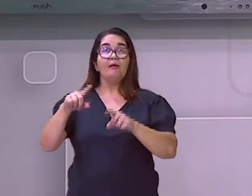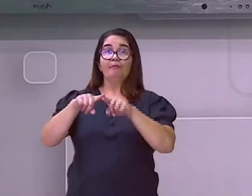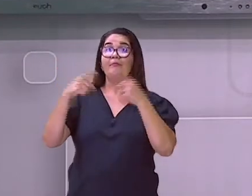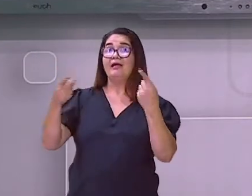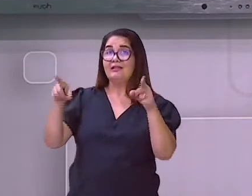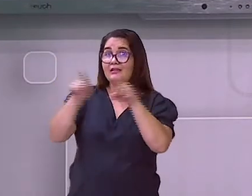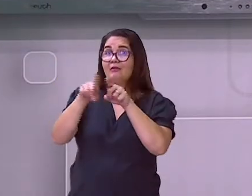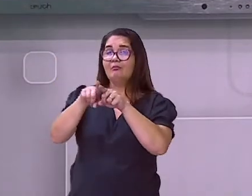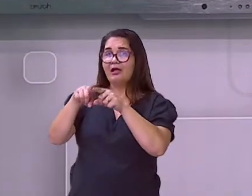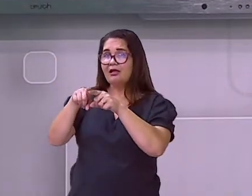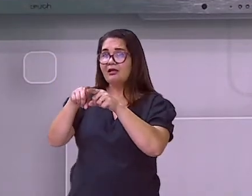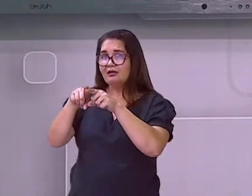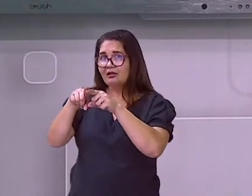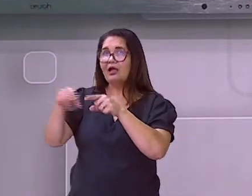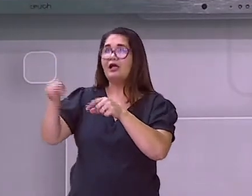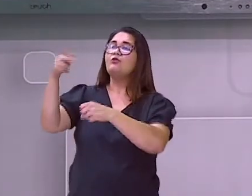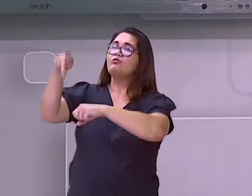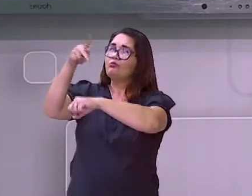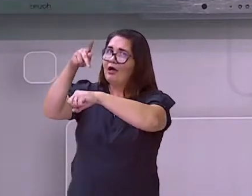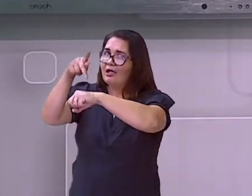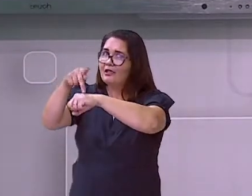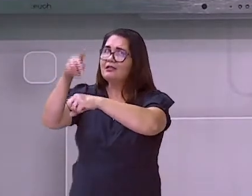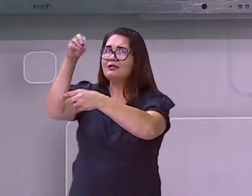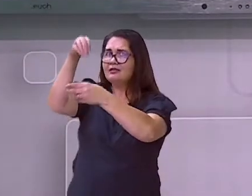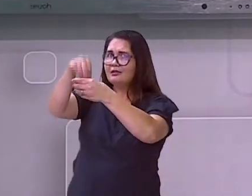Eu acho interessante aqui,